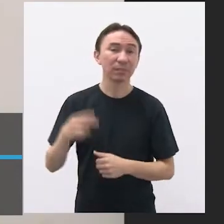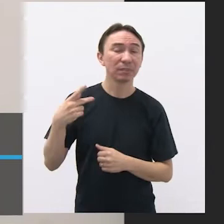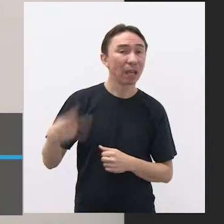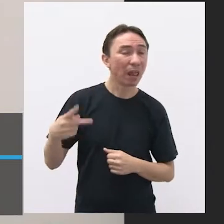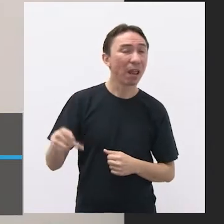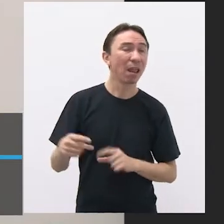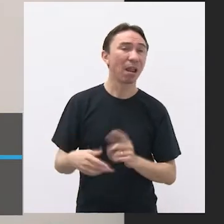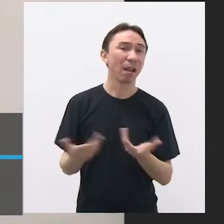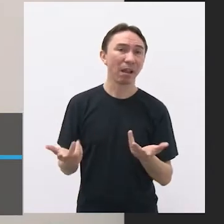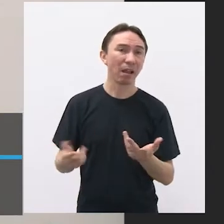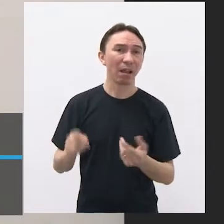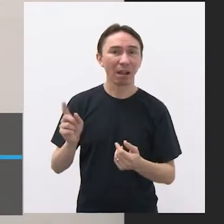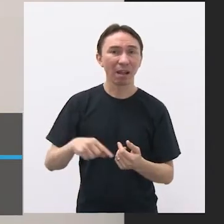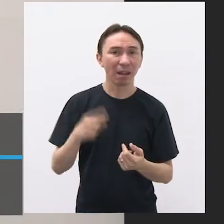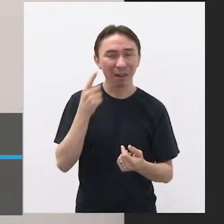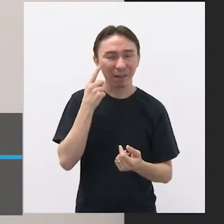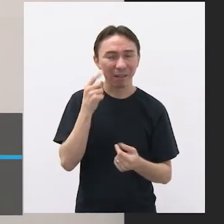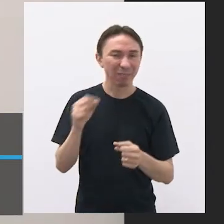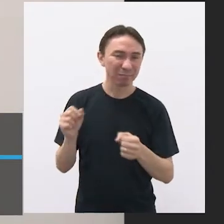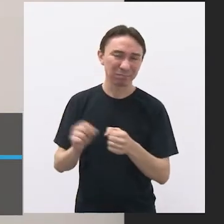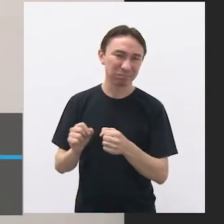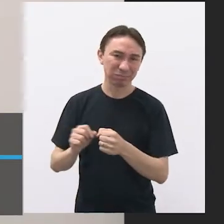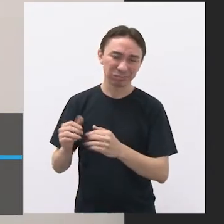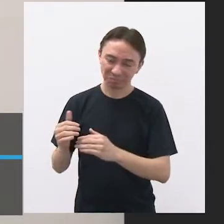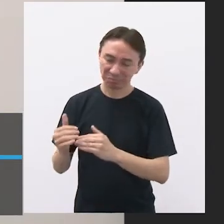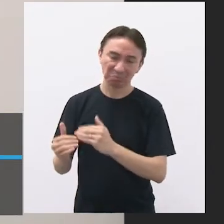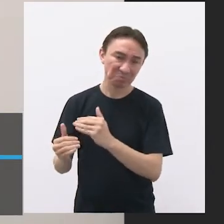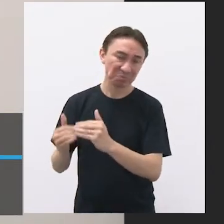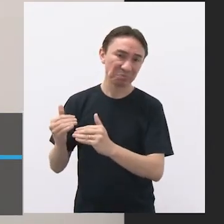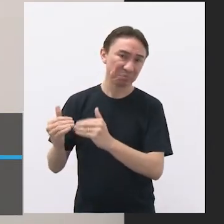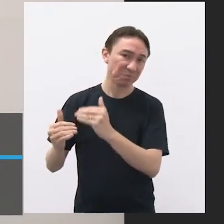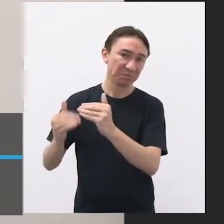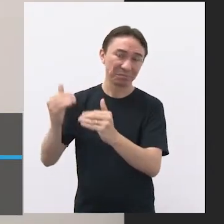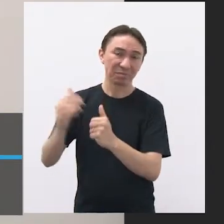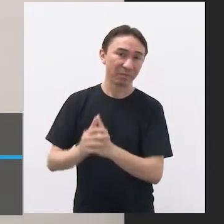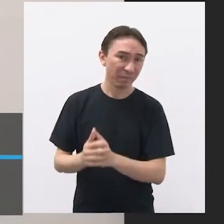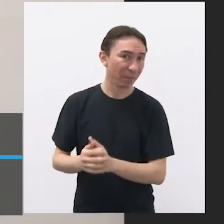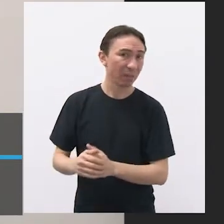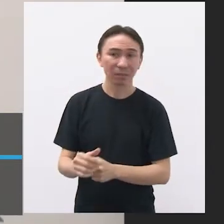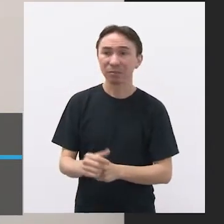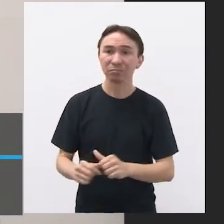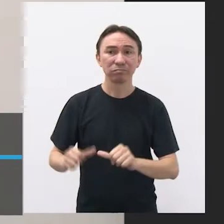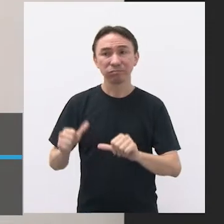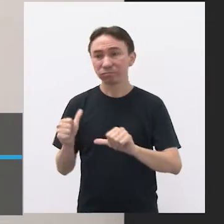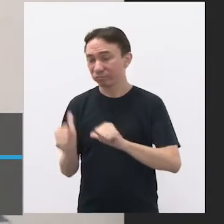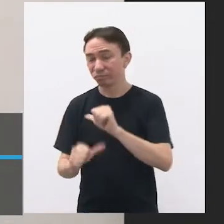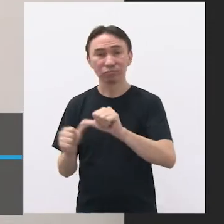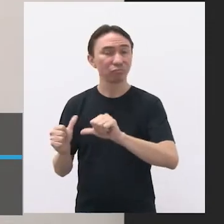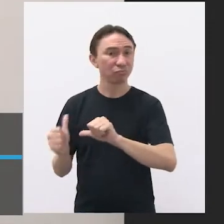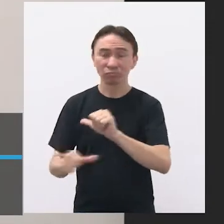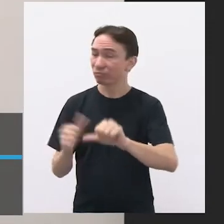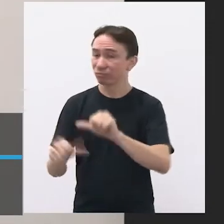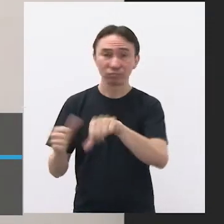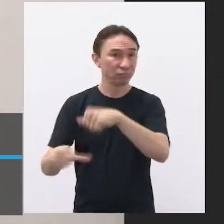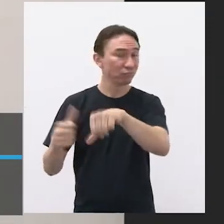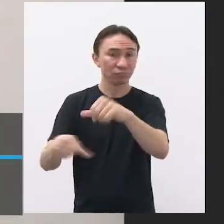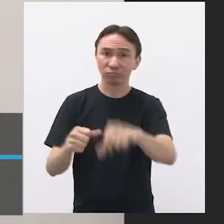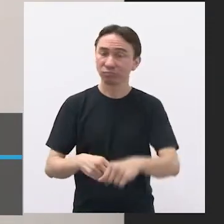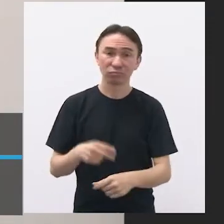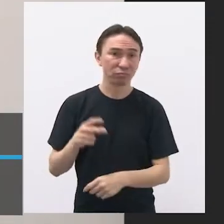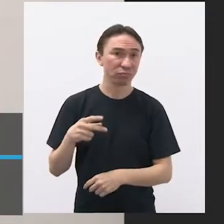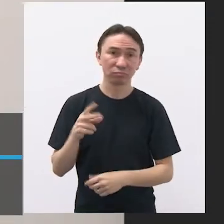é importante isso, né? Como eu disse. E são muito dinâmicos, né? Eles não são sobrepostos, né? E são